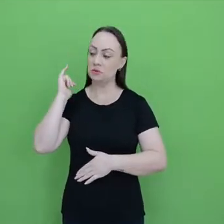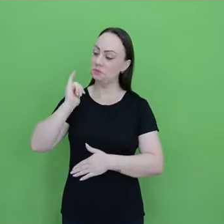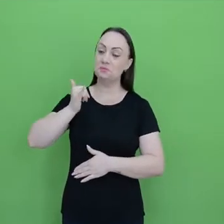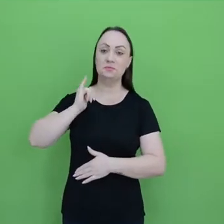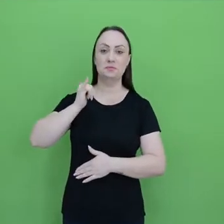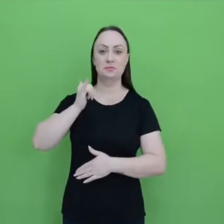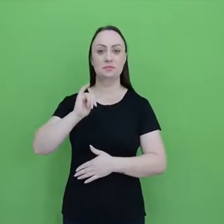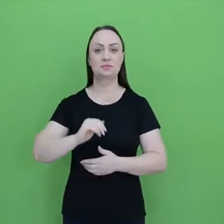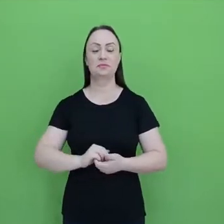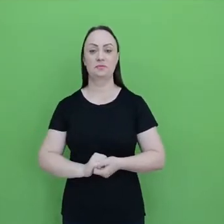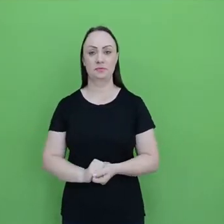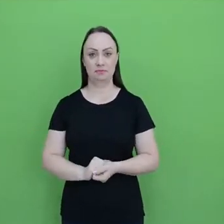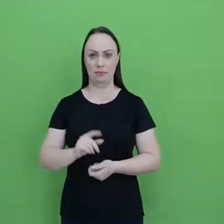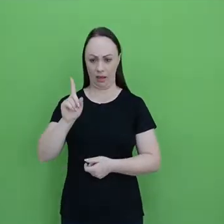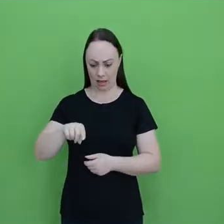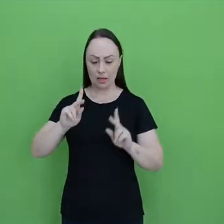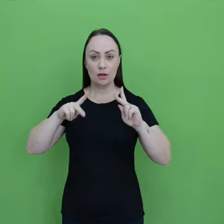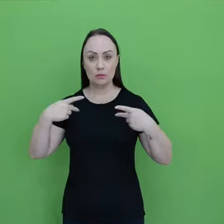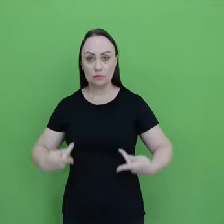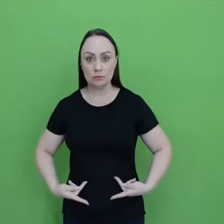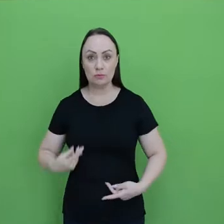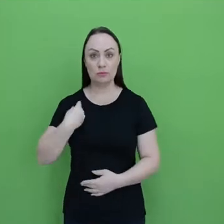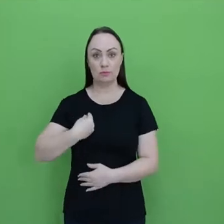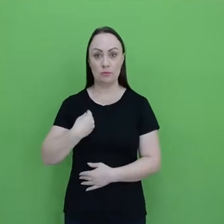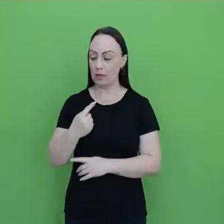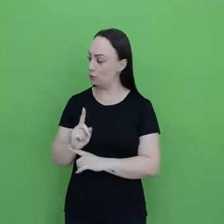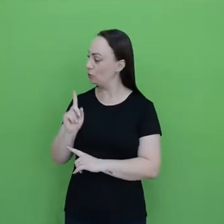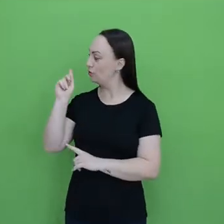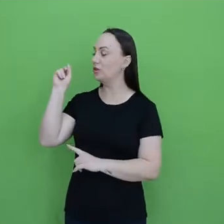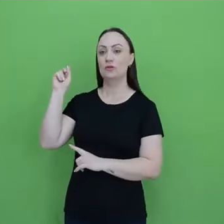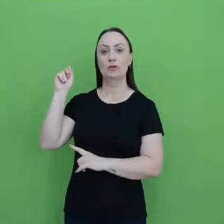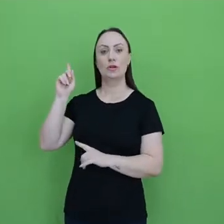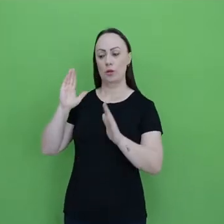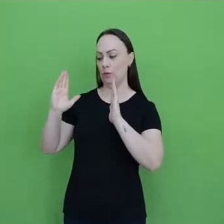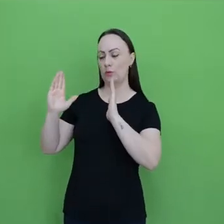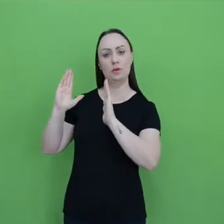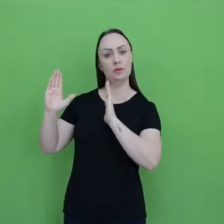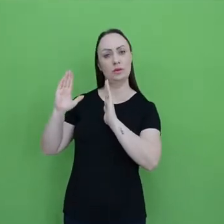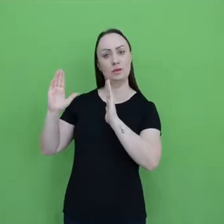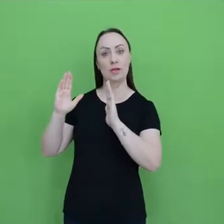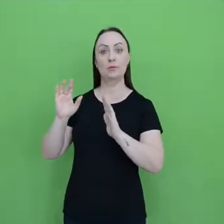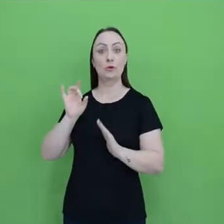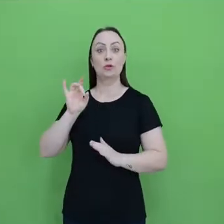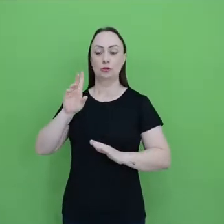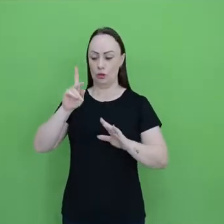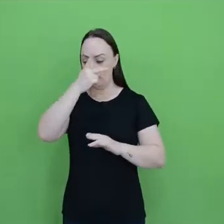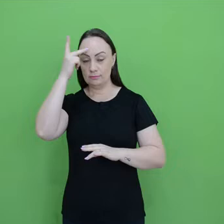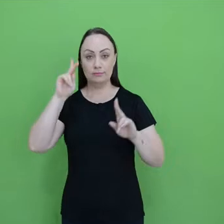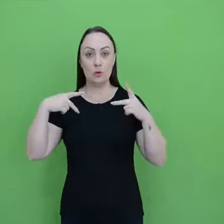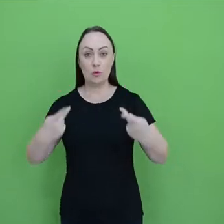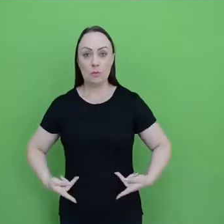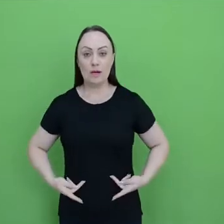história. Era um ser humano que estava lá, naquele tempo, e só os seres